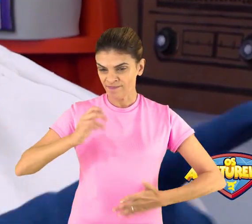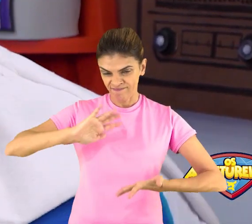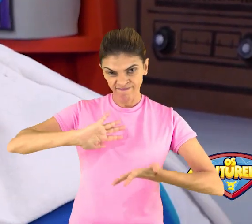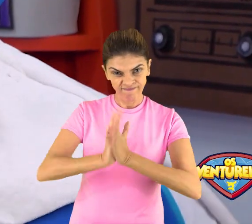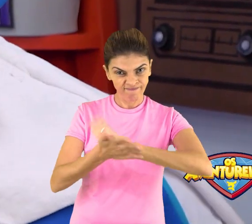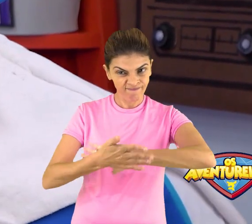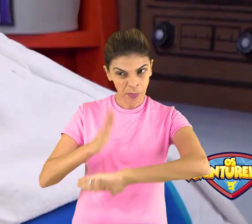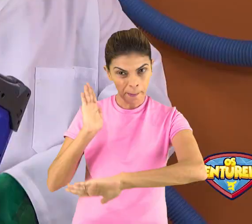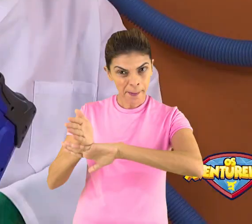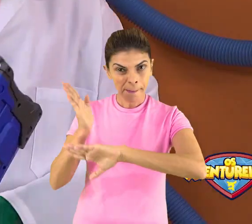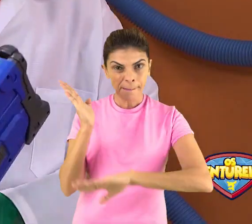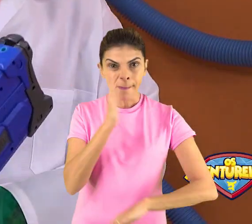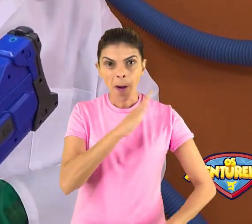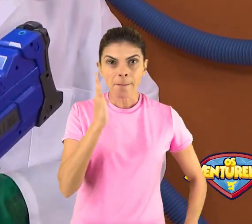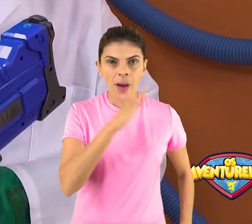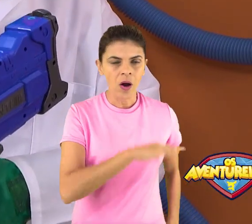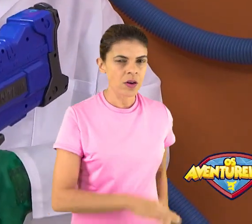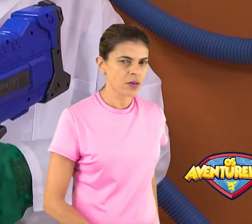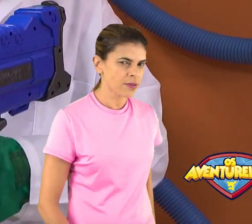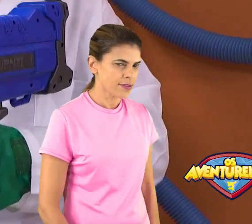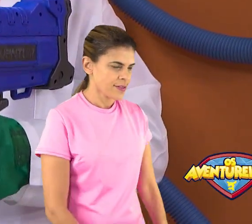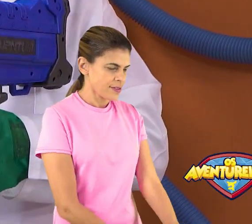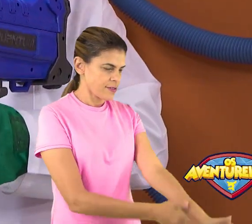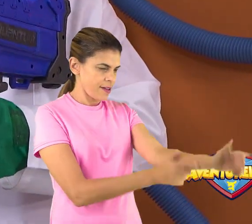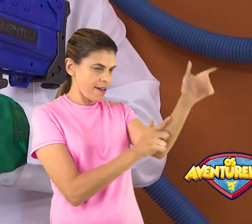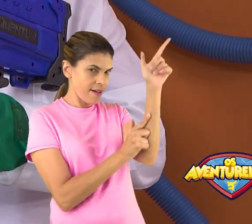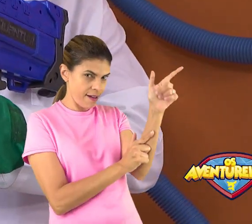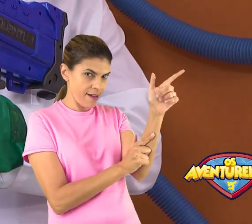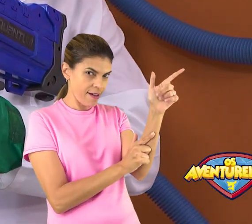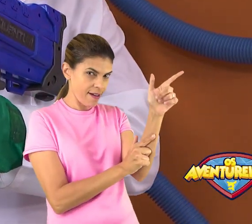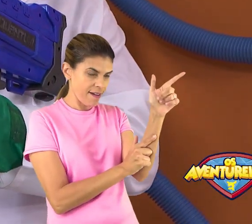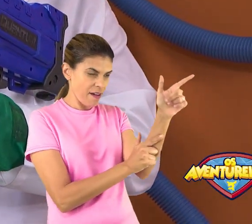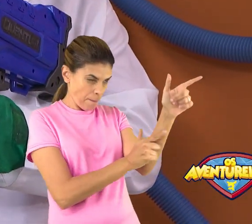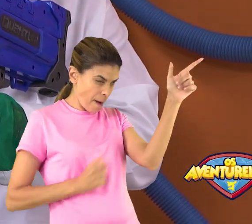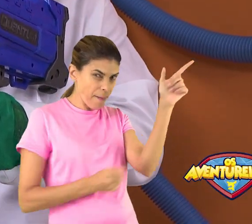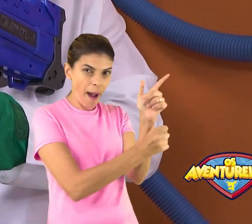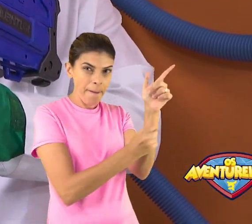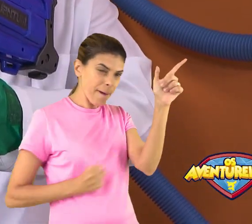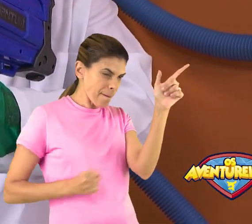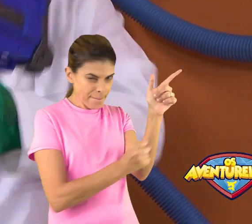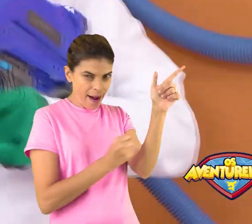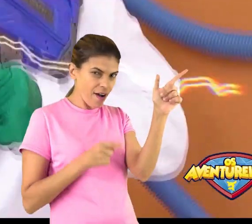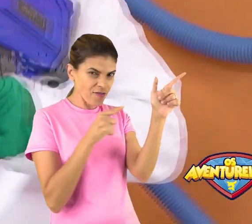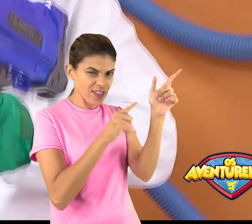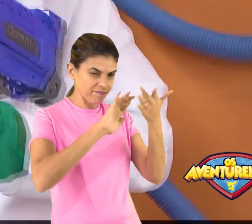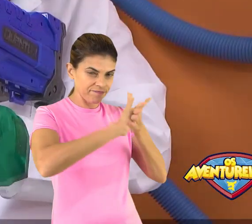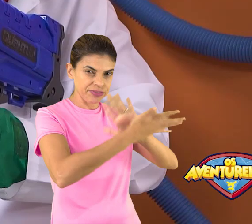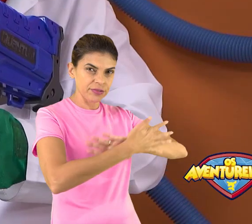Mau Mau! Aventureiros, eu vou dizimar vocês!